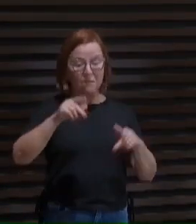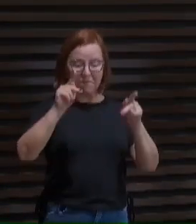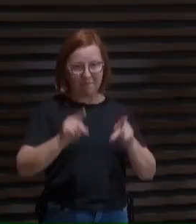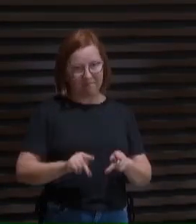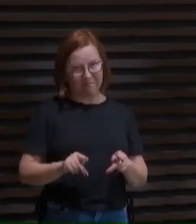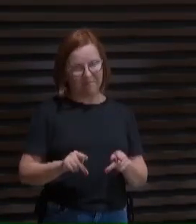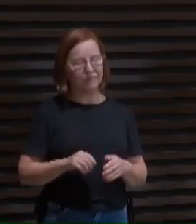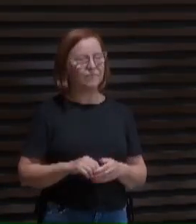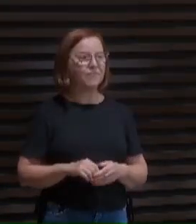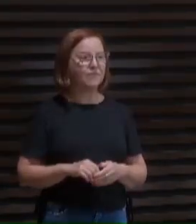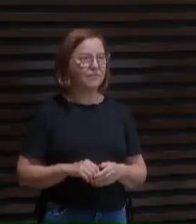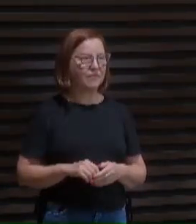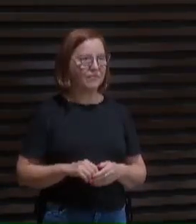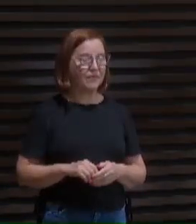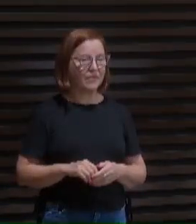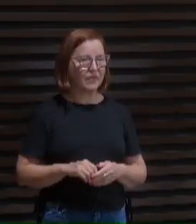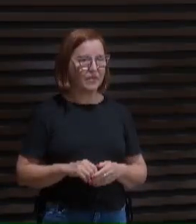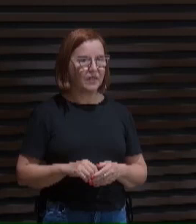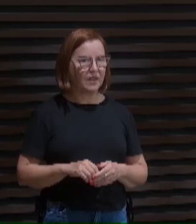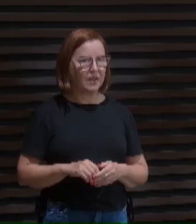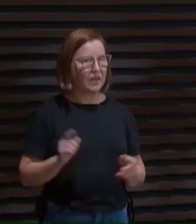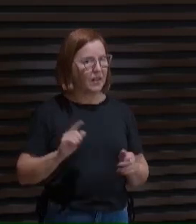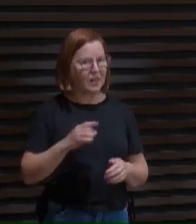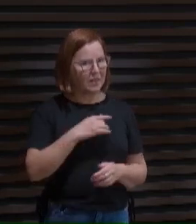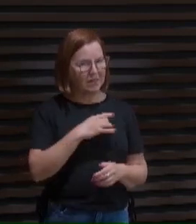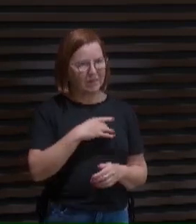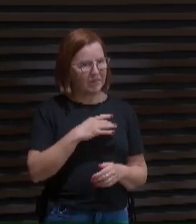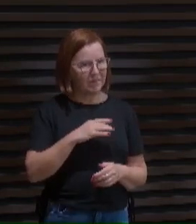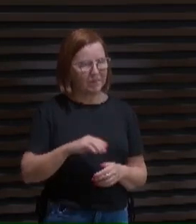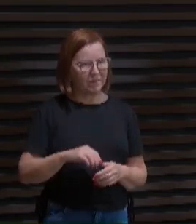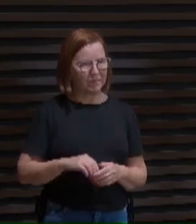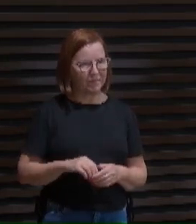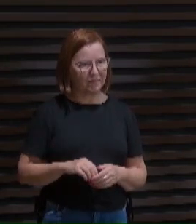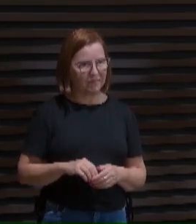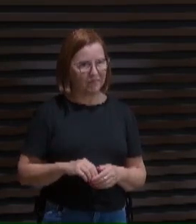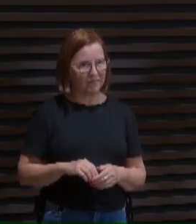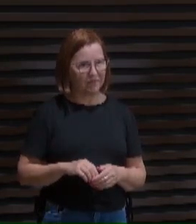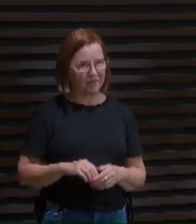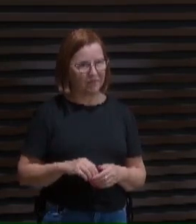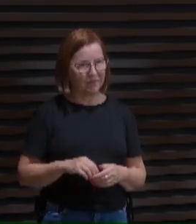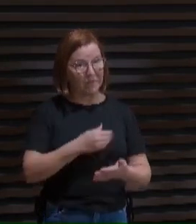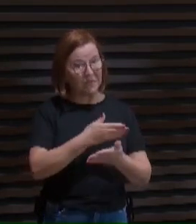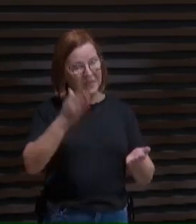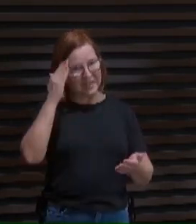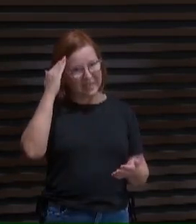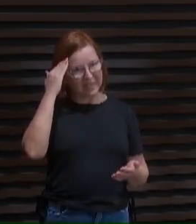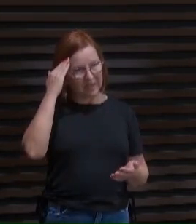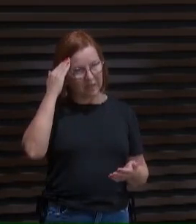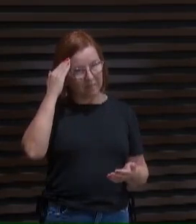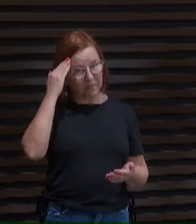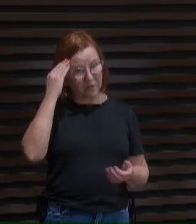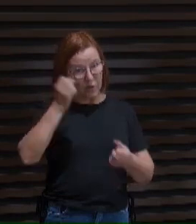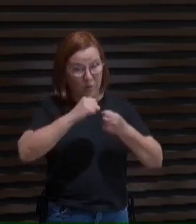Então, ele diz assim: portanto, não temeremos. Você sabe que o grande problema